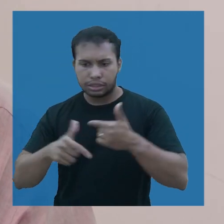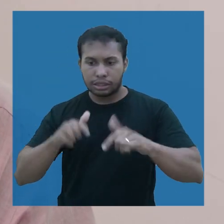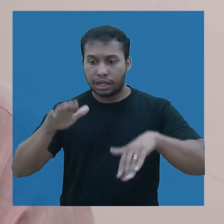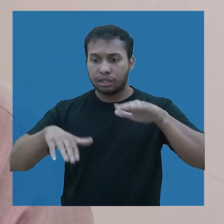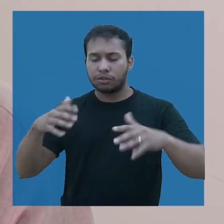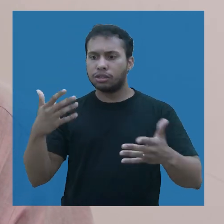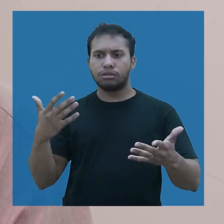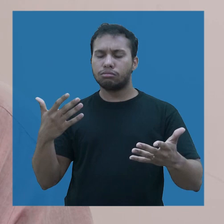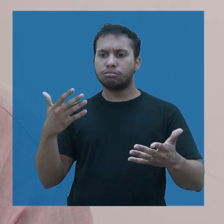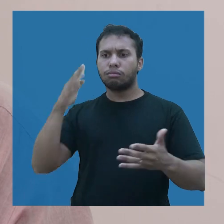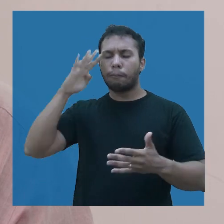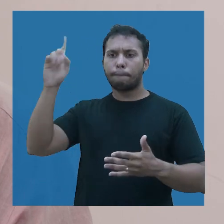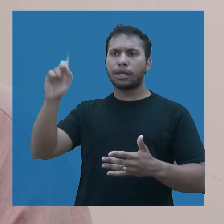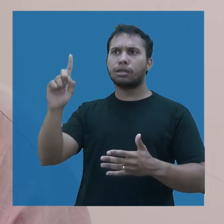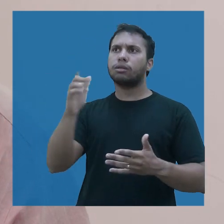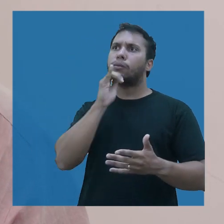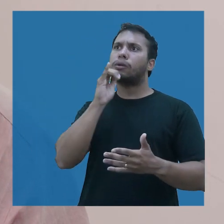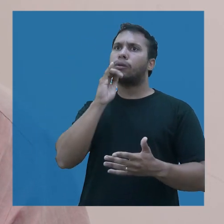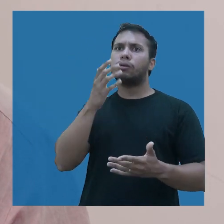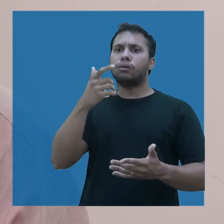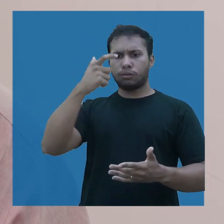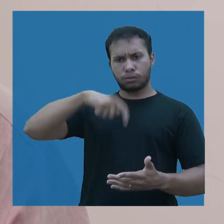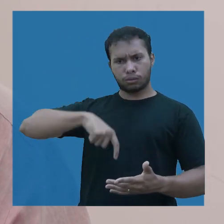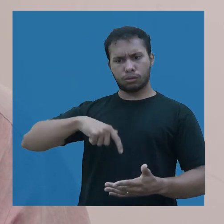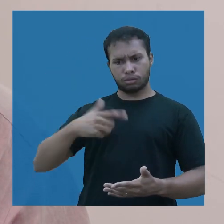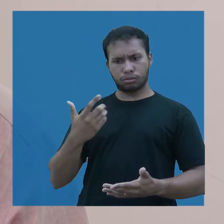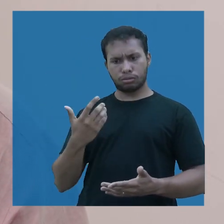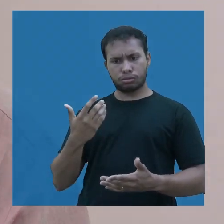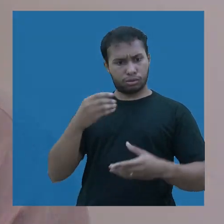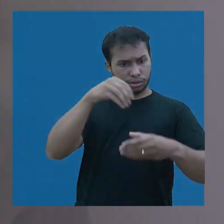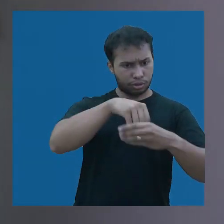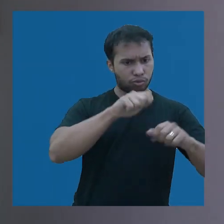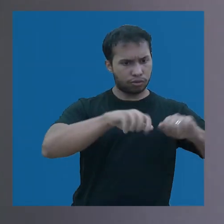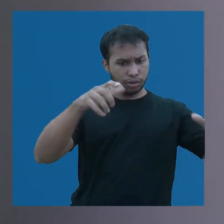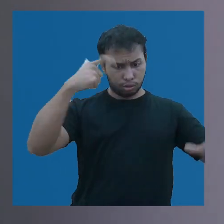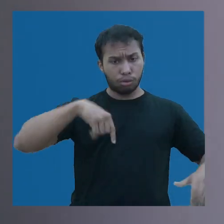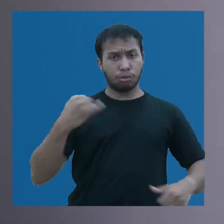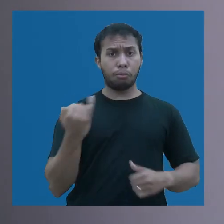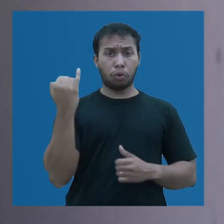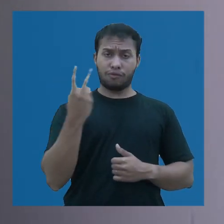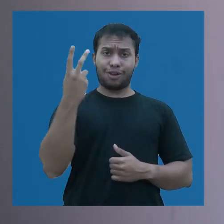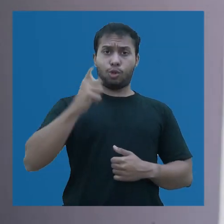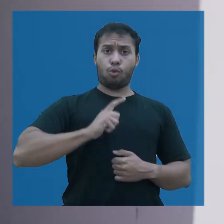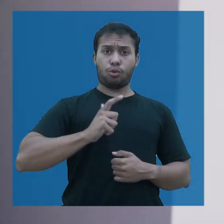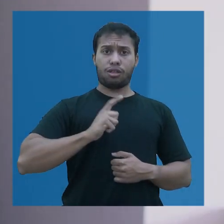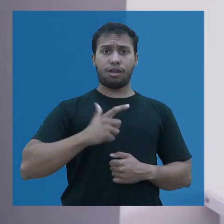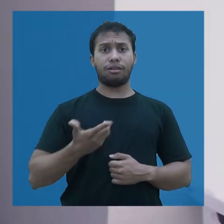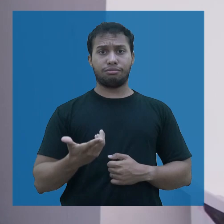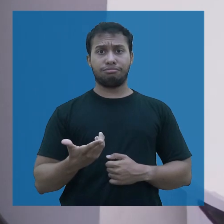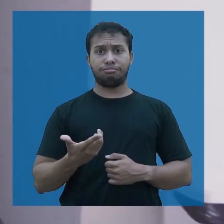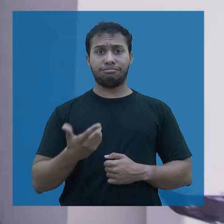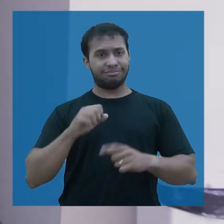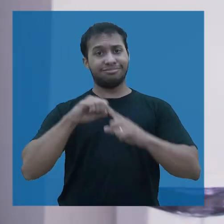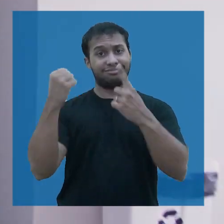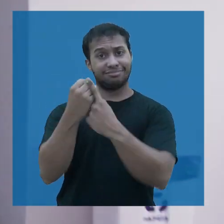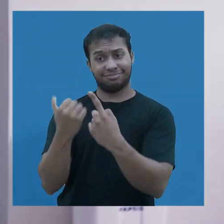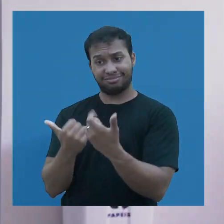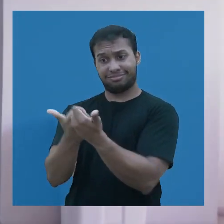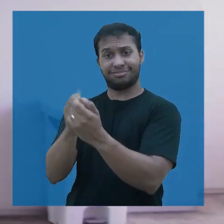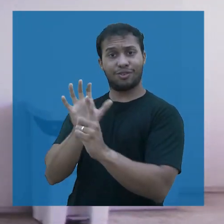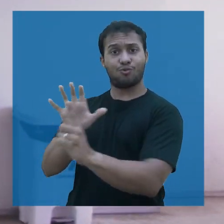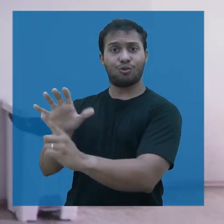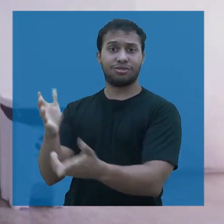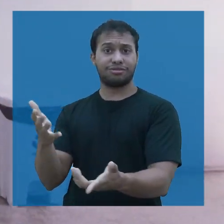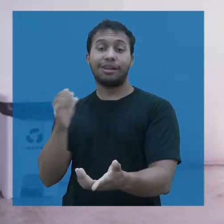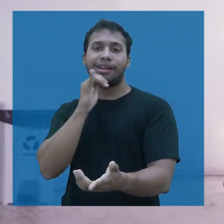para pensar a nossa importância para a UFC e a importância da UFC para a sociedade. Mas quando a gente está